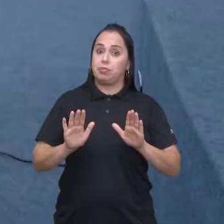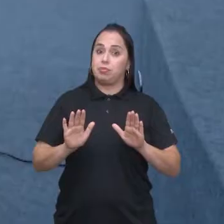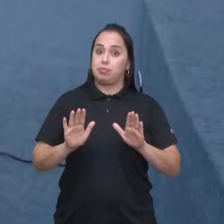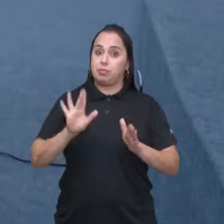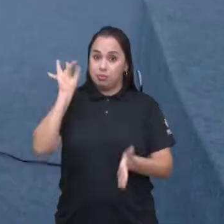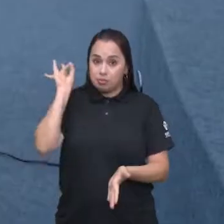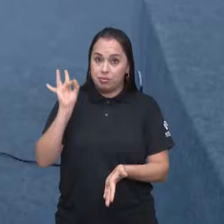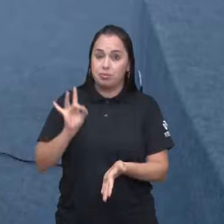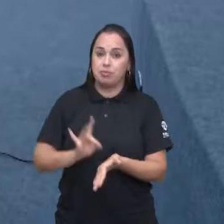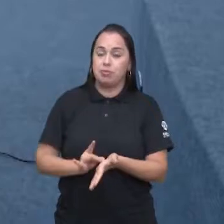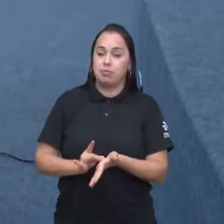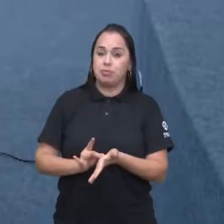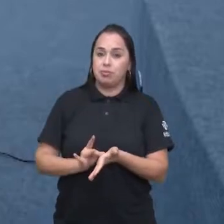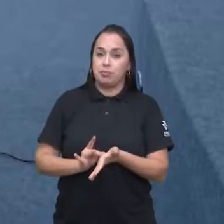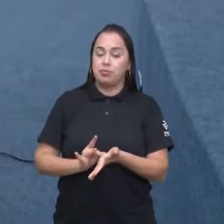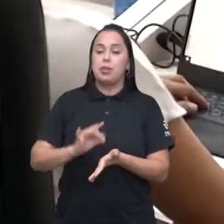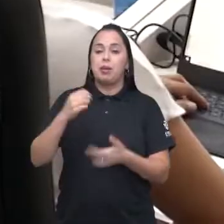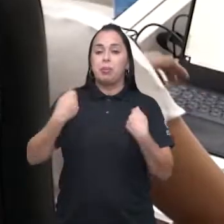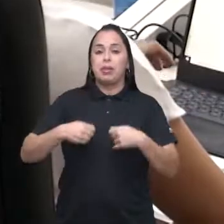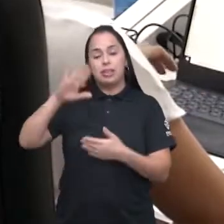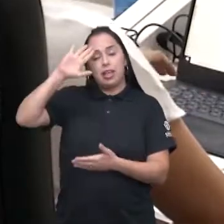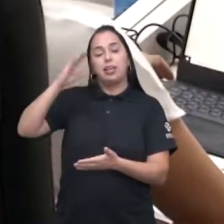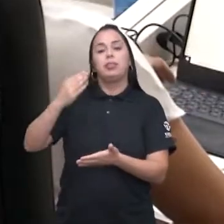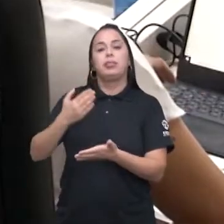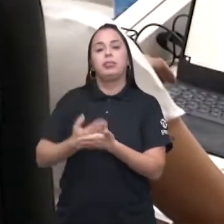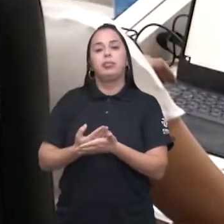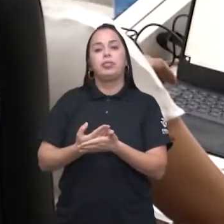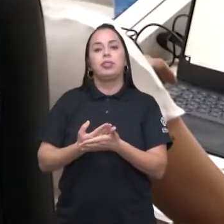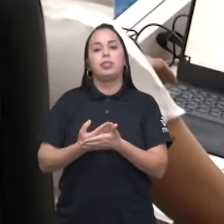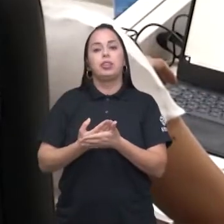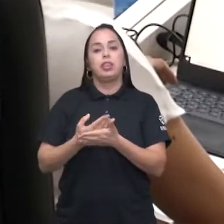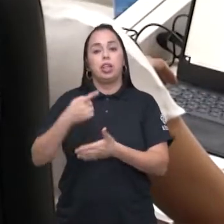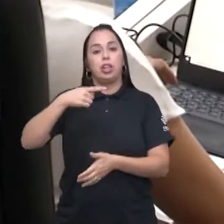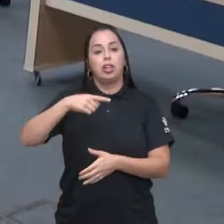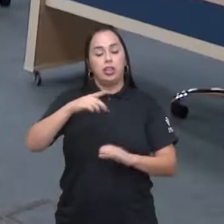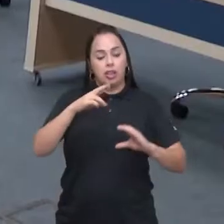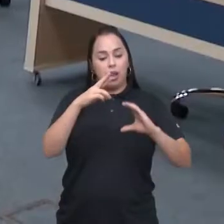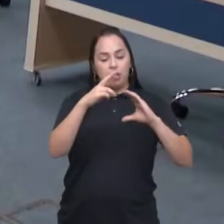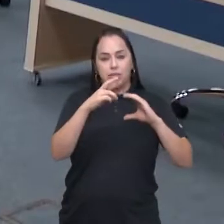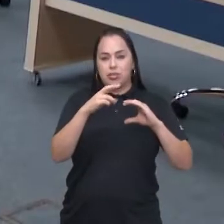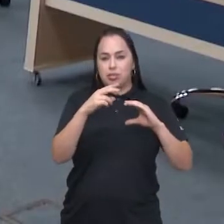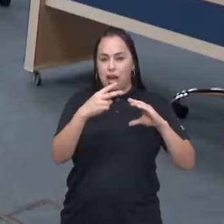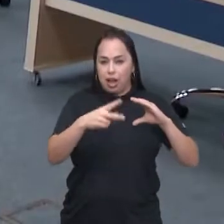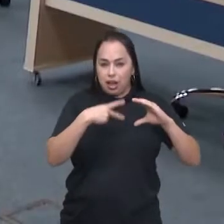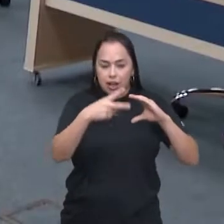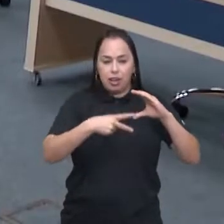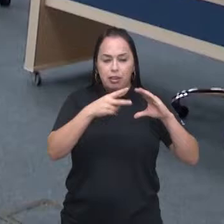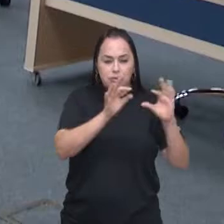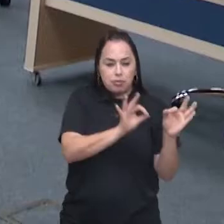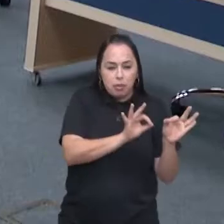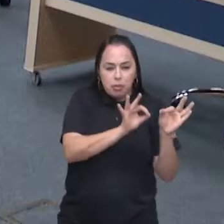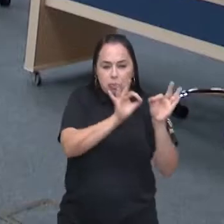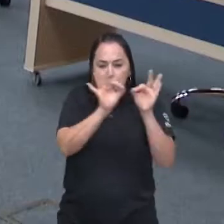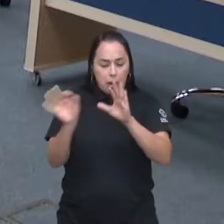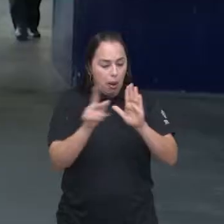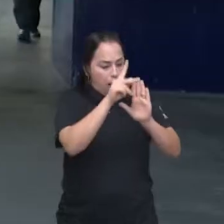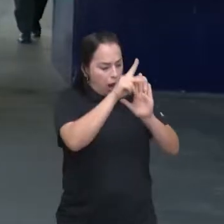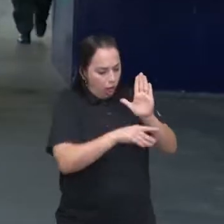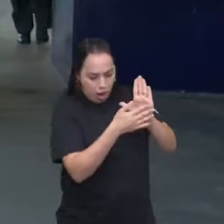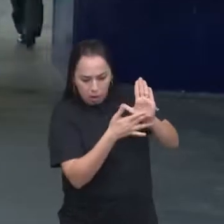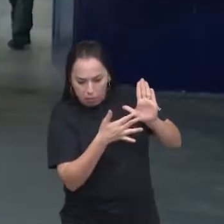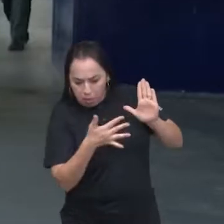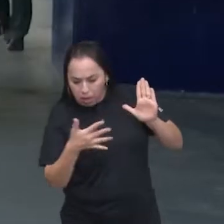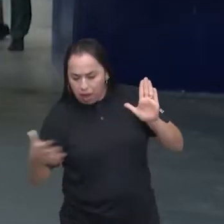cidade mas para que isso seja garantido os parlamentares acreditam e deve acompanhar de perto todo o processo